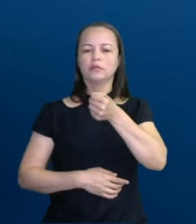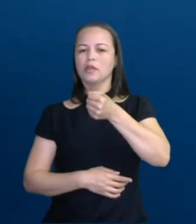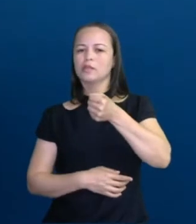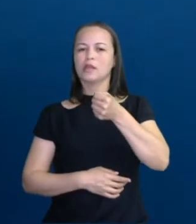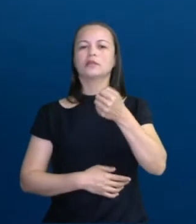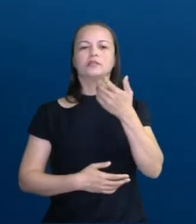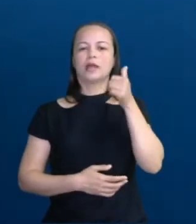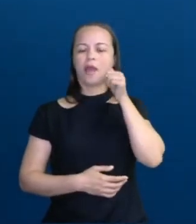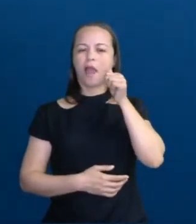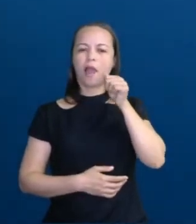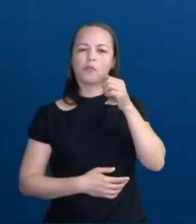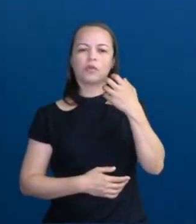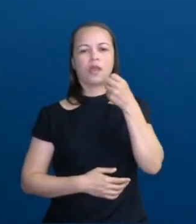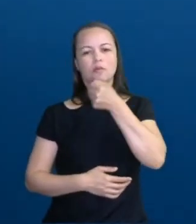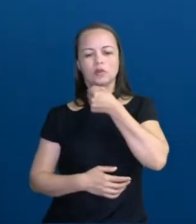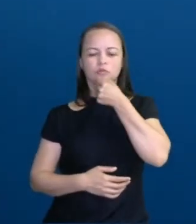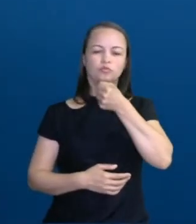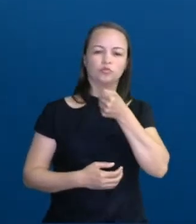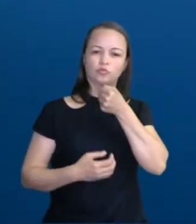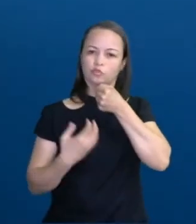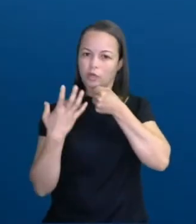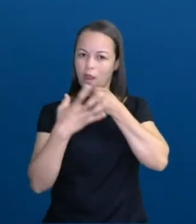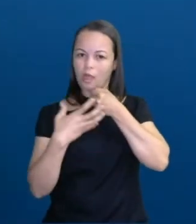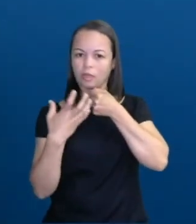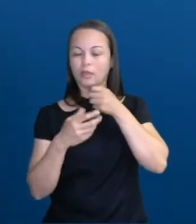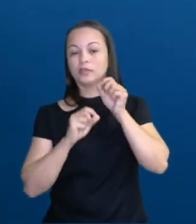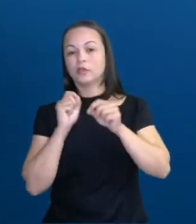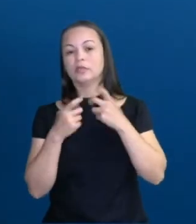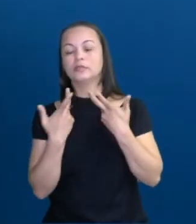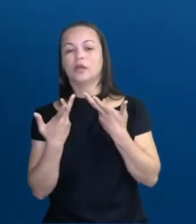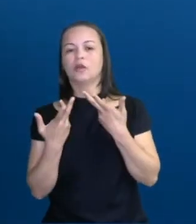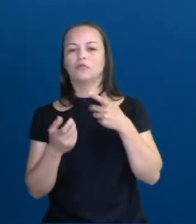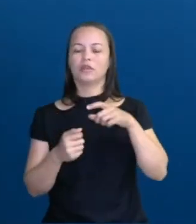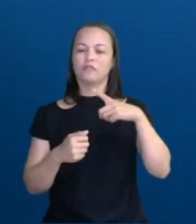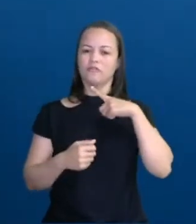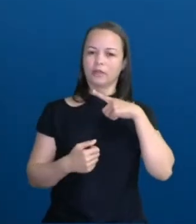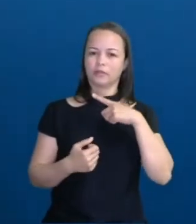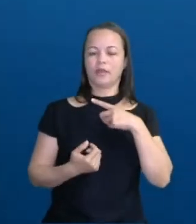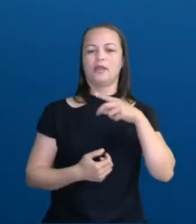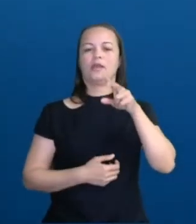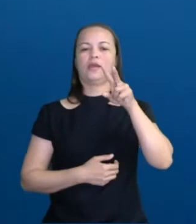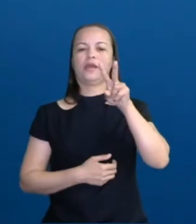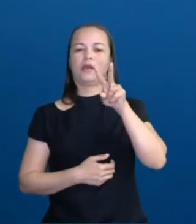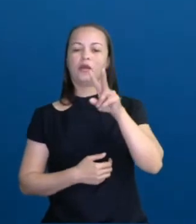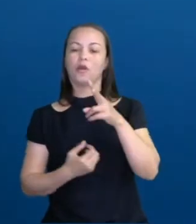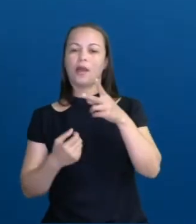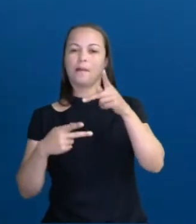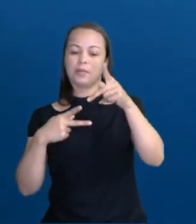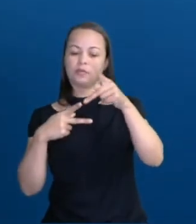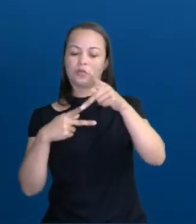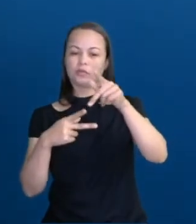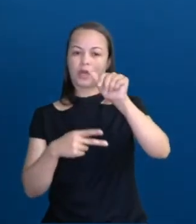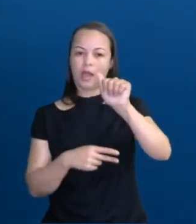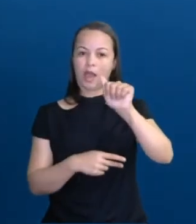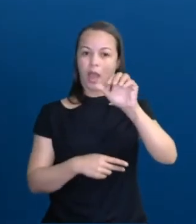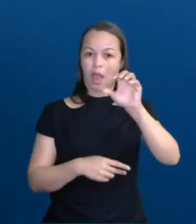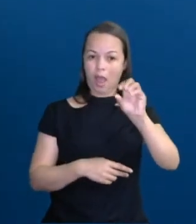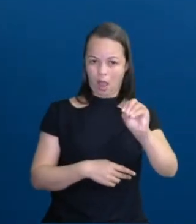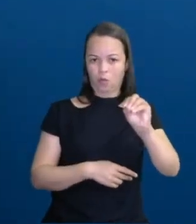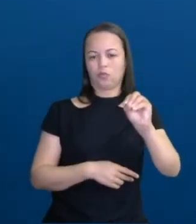presenciar o show de Marília Mendonça então ó ele vai receber a preposição ao assistirmos